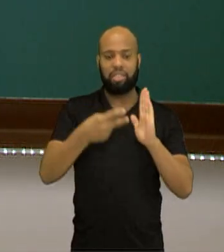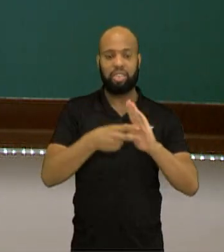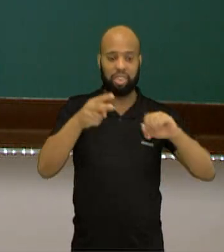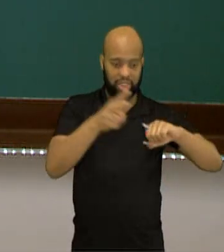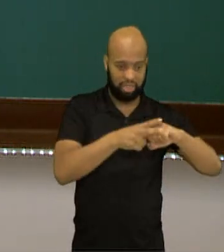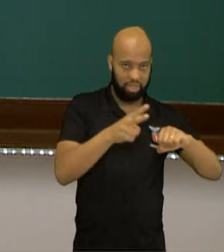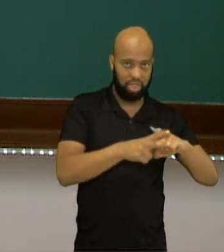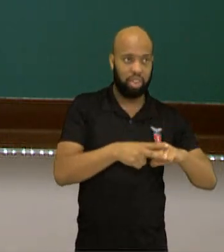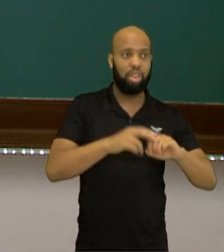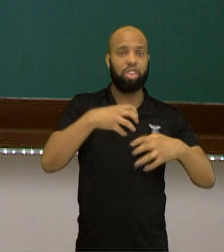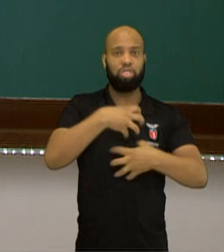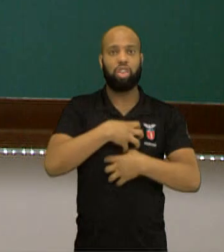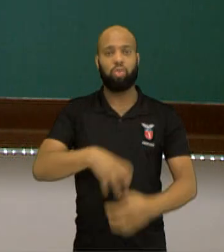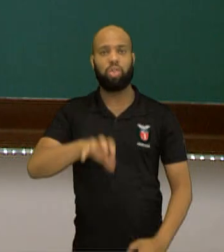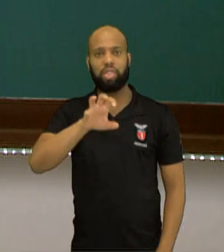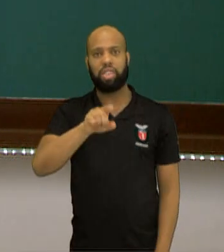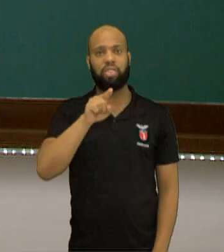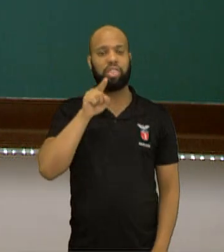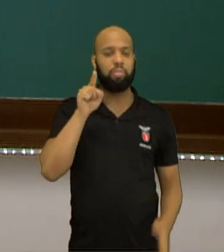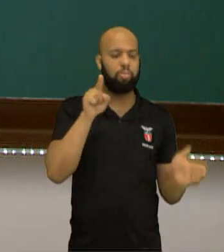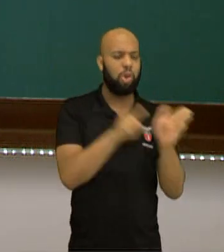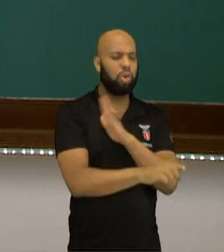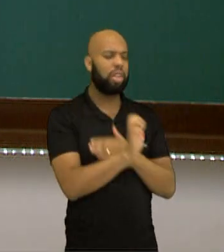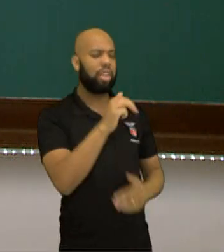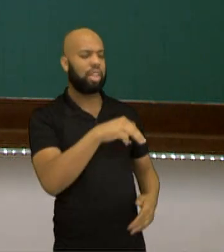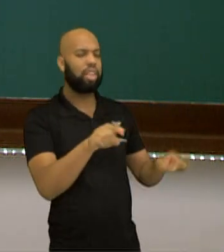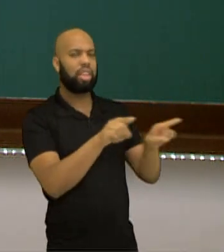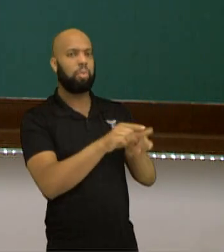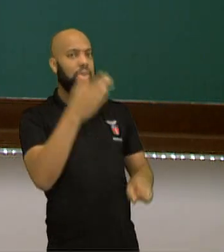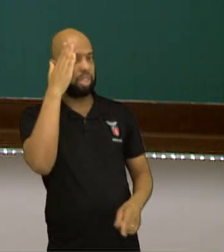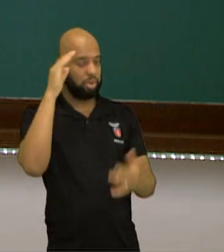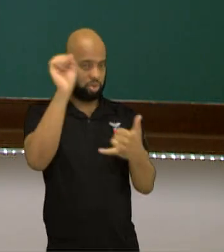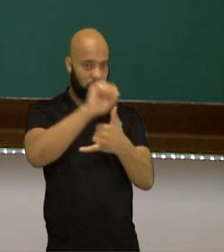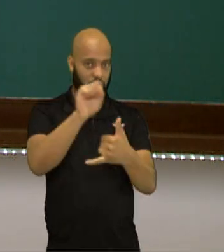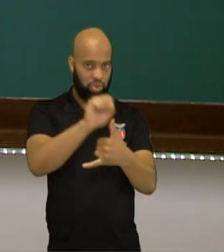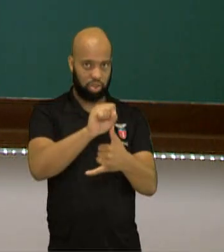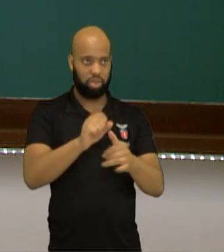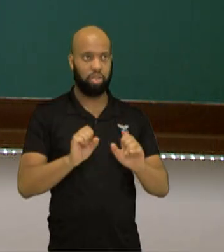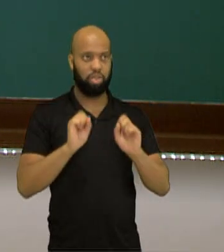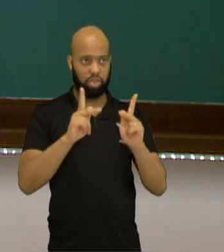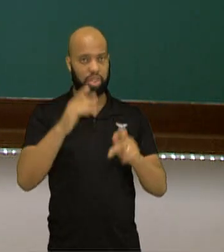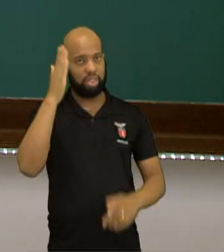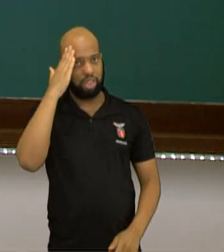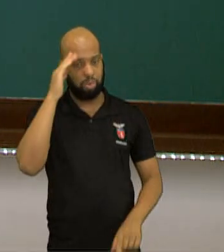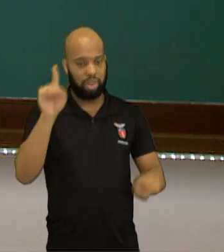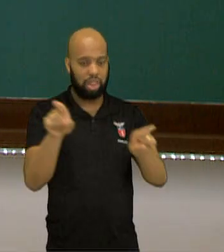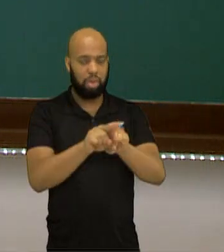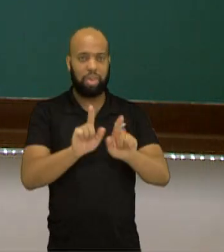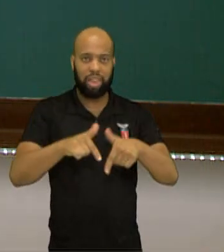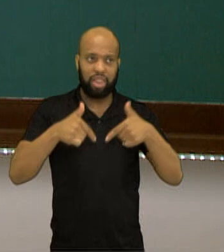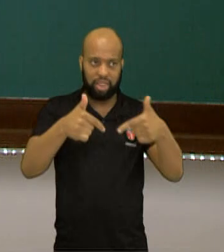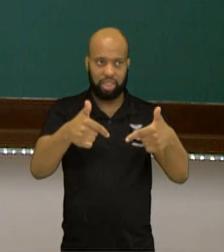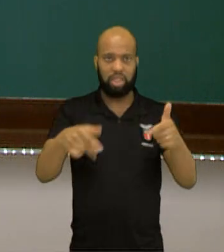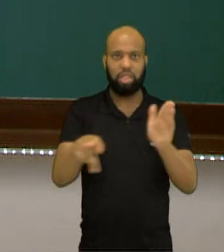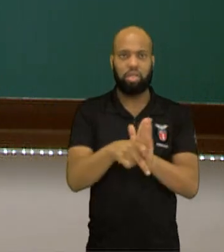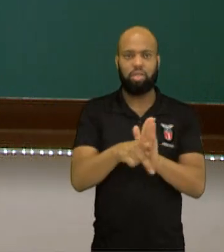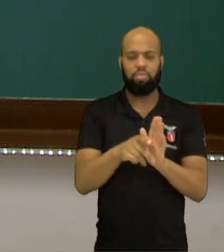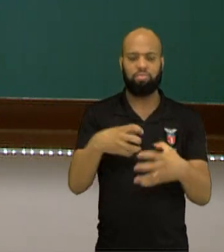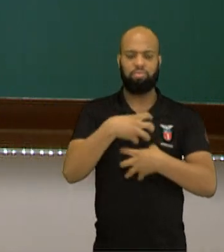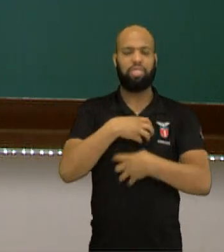verbo, para você saber para quem perguntar e saber qual é o sujeito, né? E saber qual é a ação ou